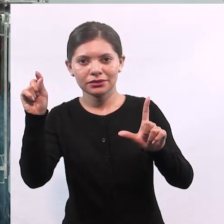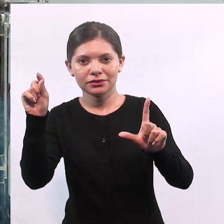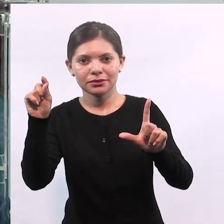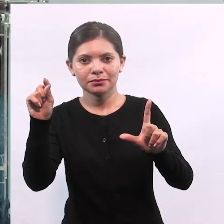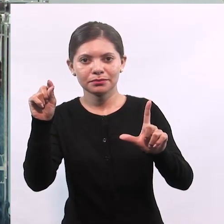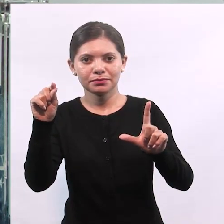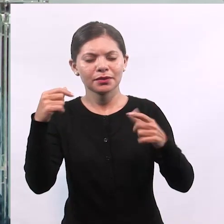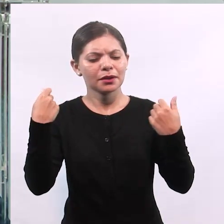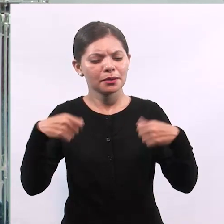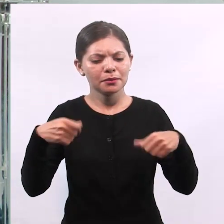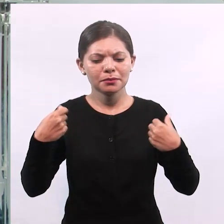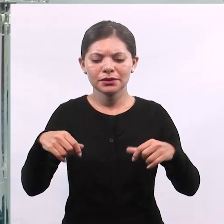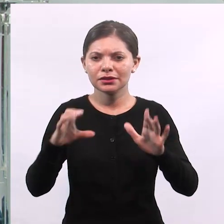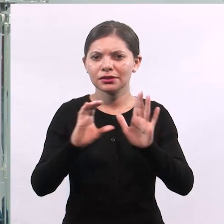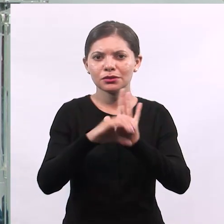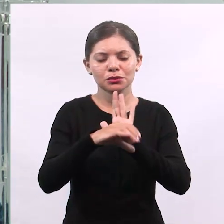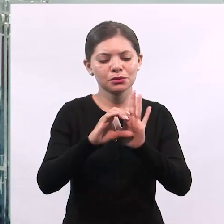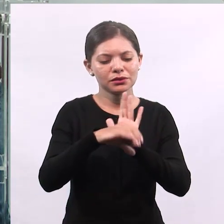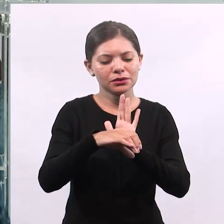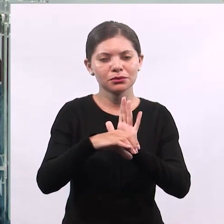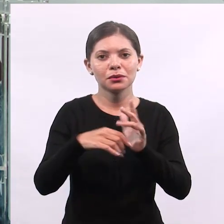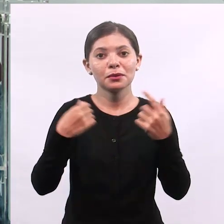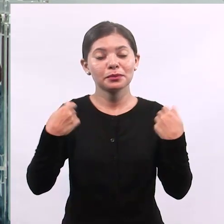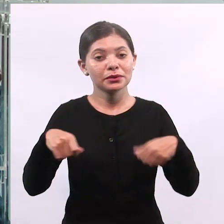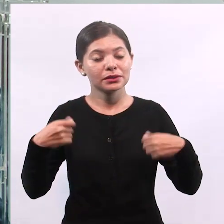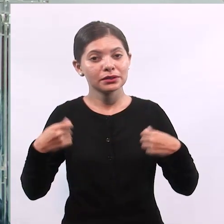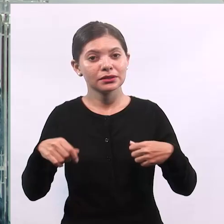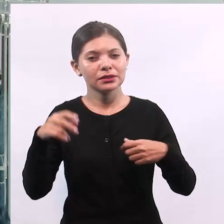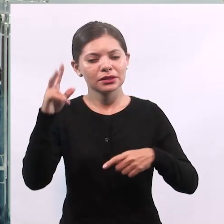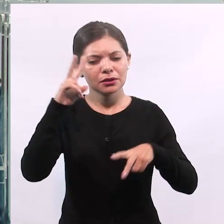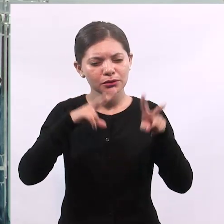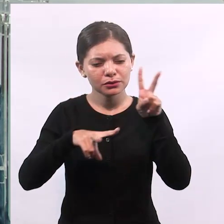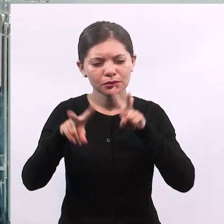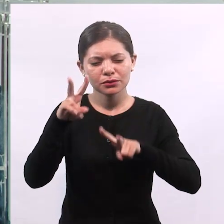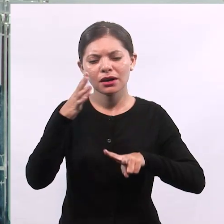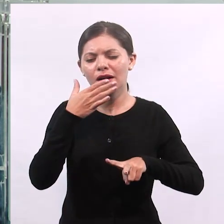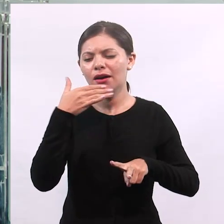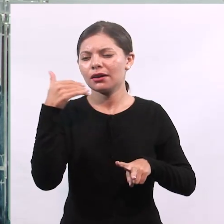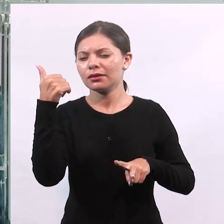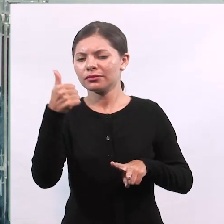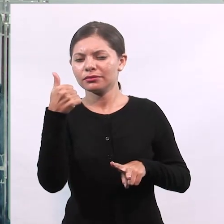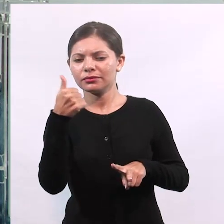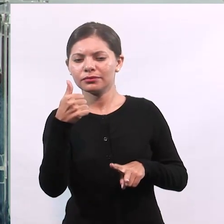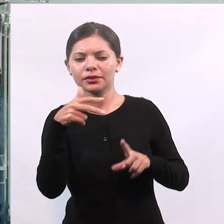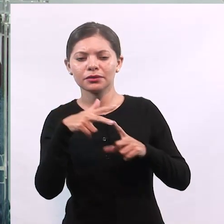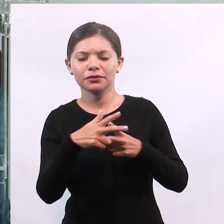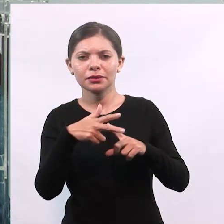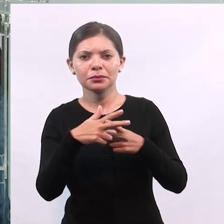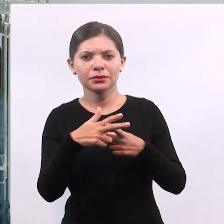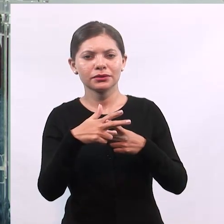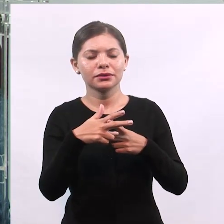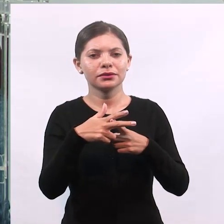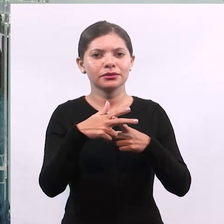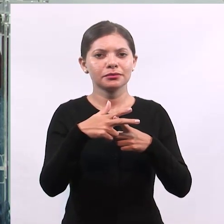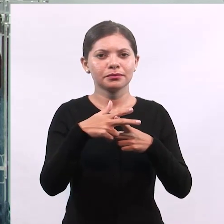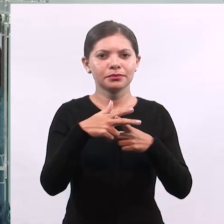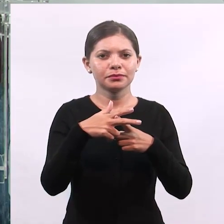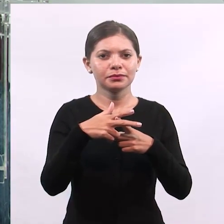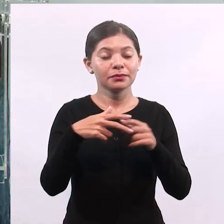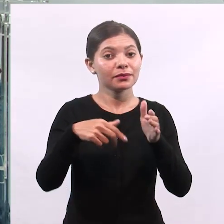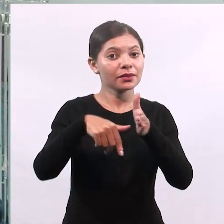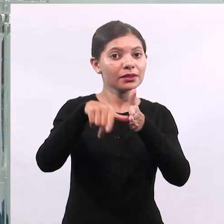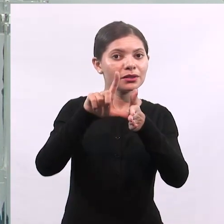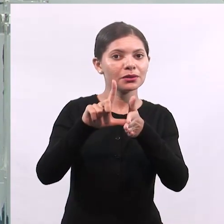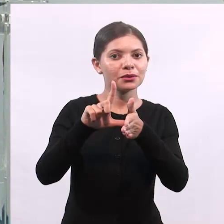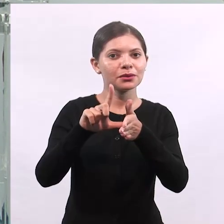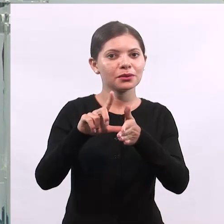estatística precisa dos conceitos e precisa enxergar a melhor ferramenta estatística e